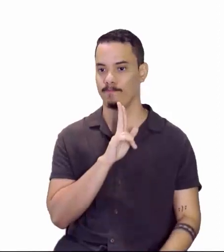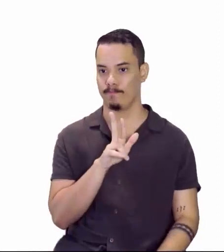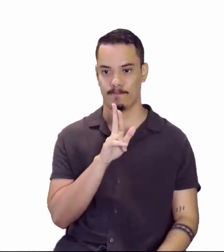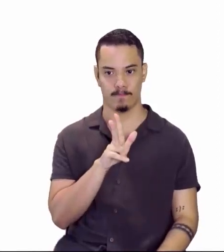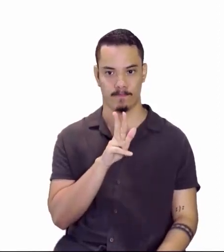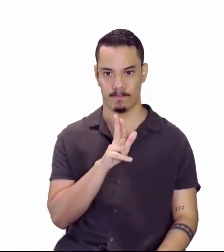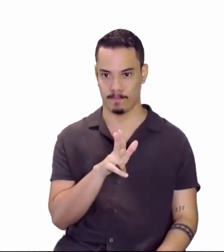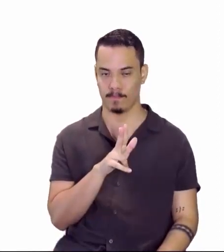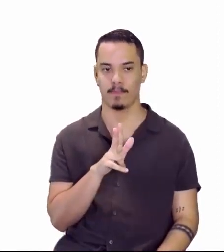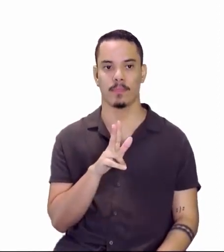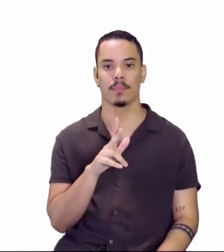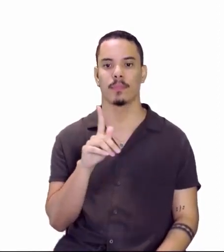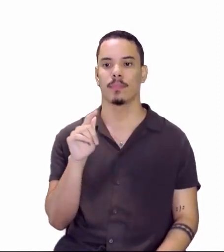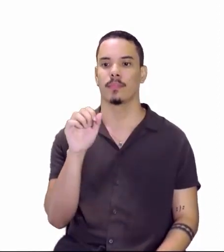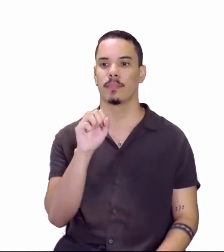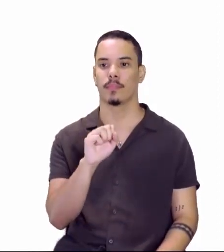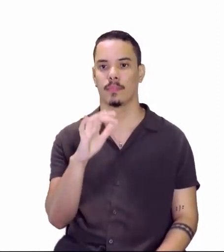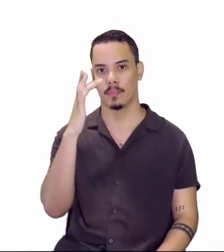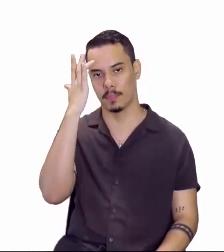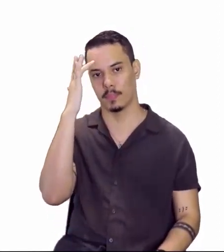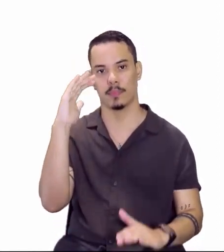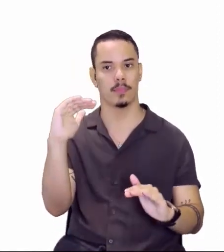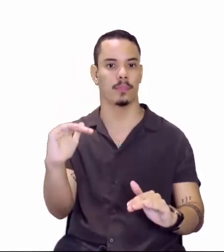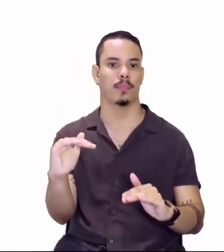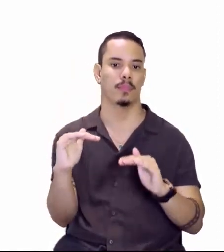os elementos que são gases nobres